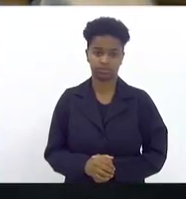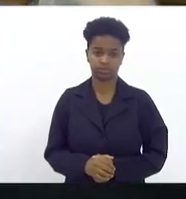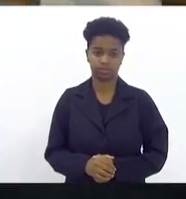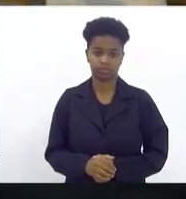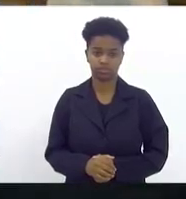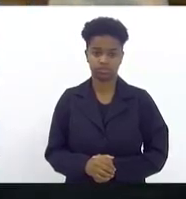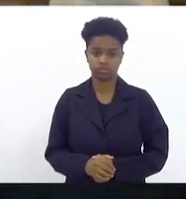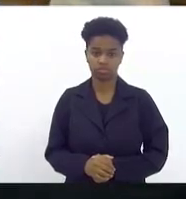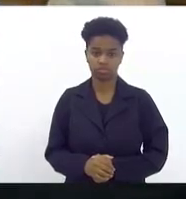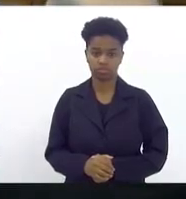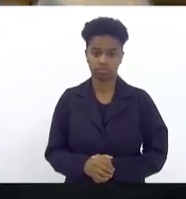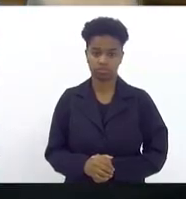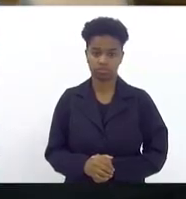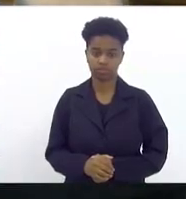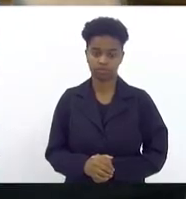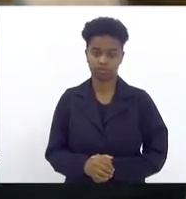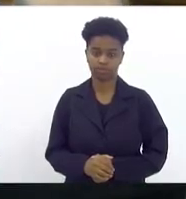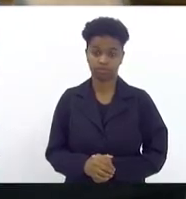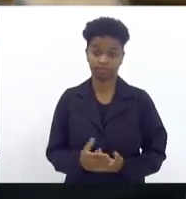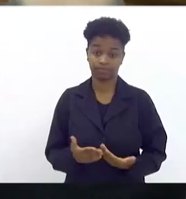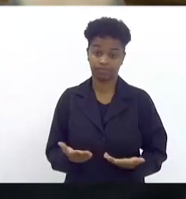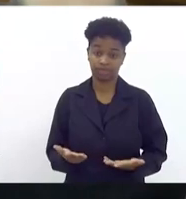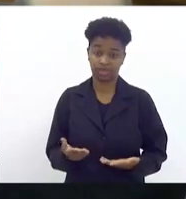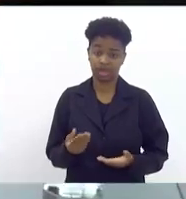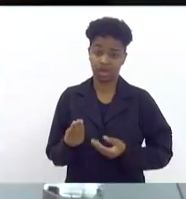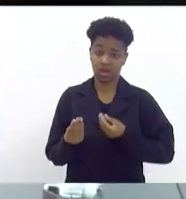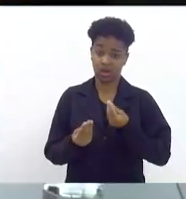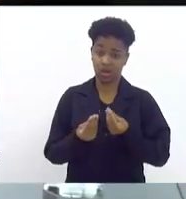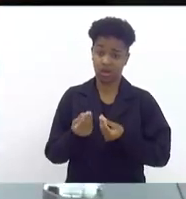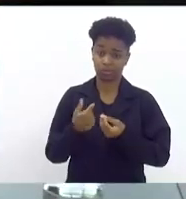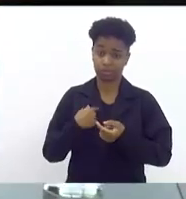Quem sou eu para discutir